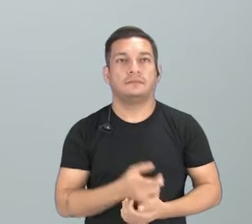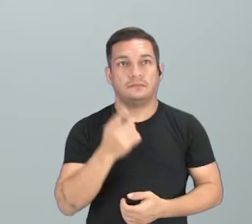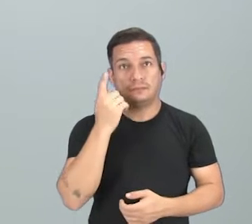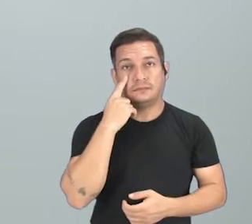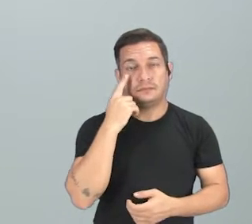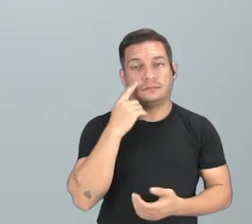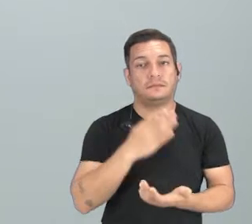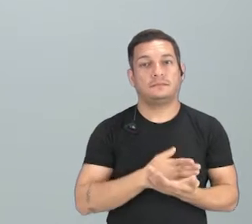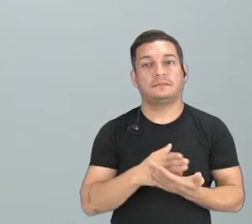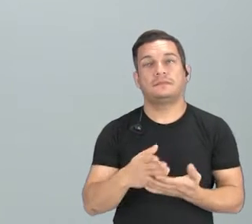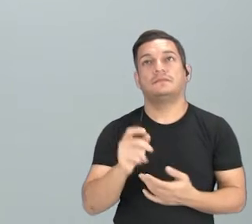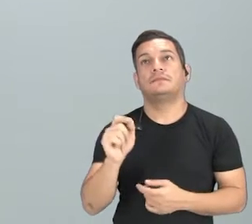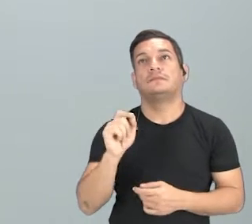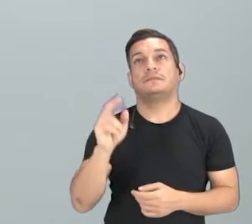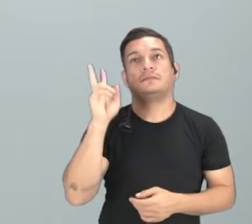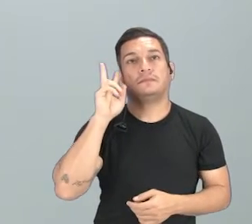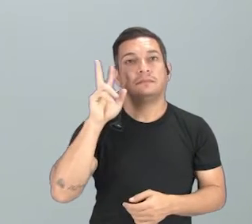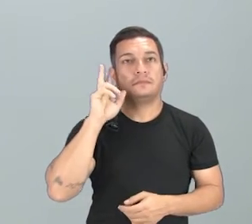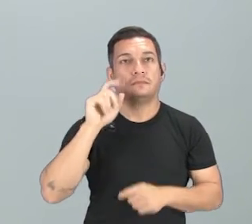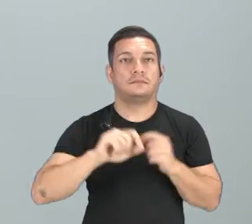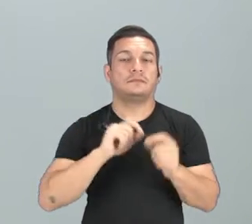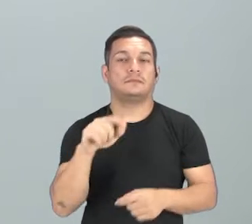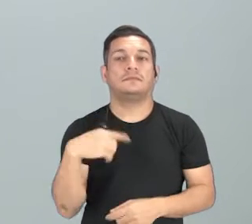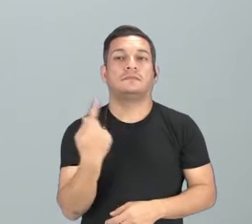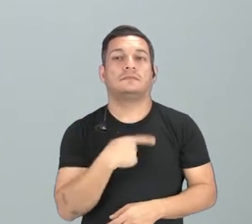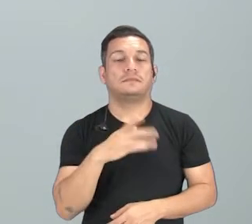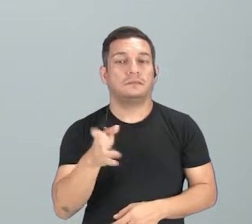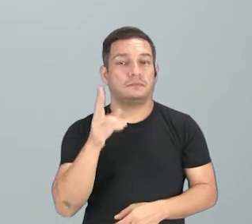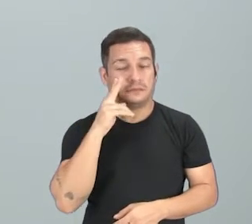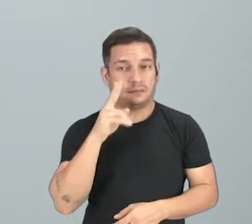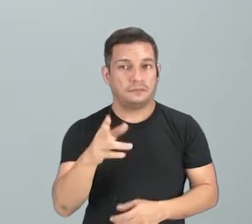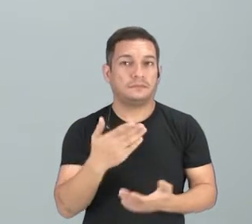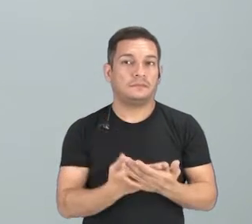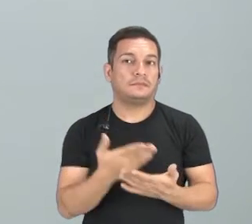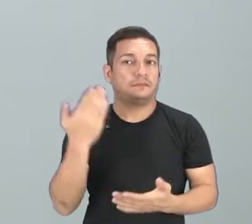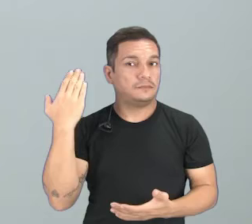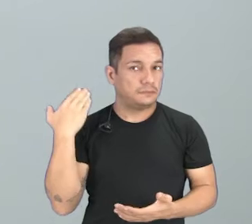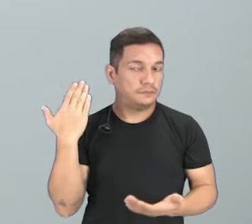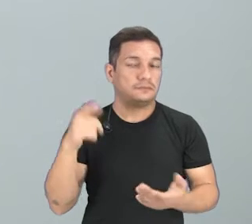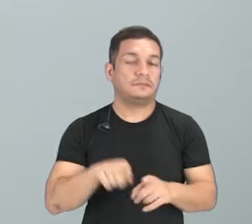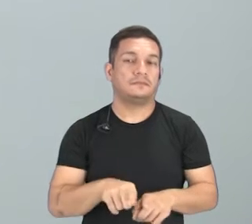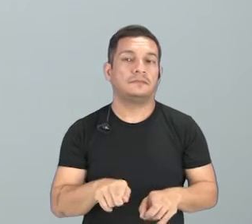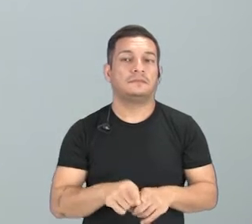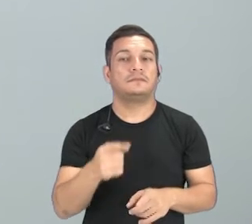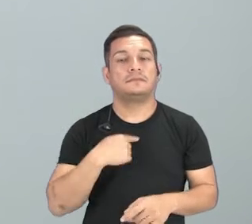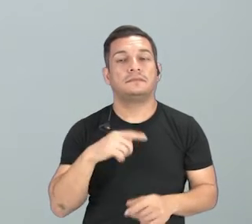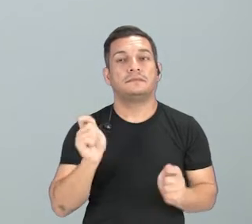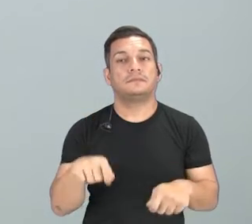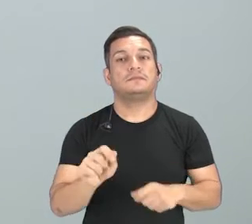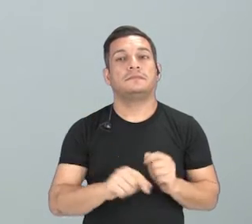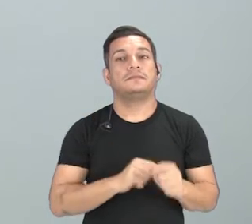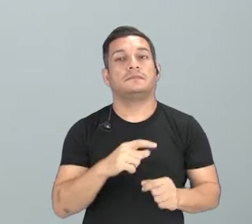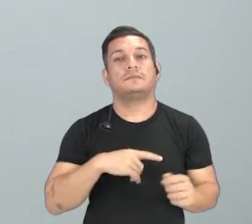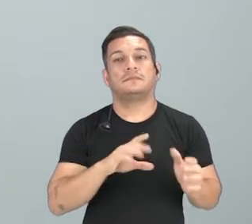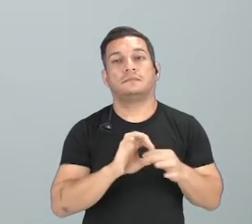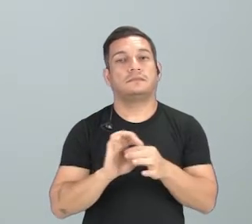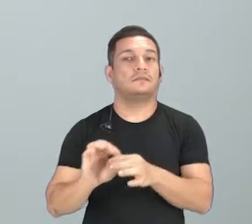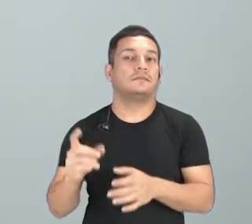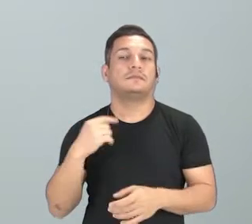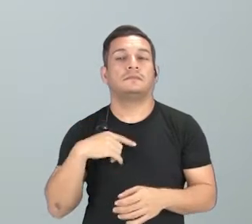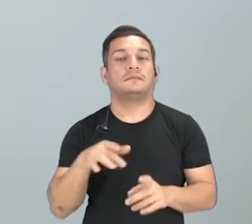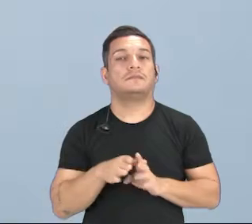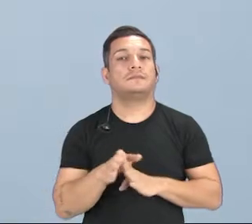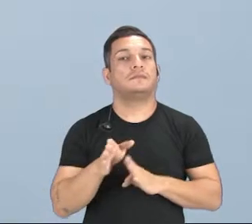vamos começar recordando algumas coisas que a gente já viu em aulas anteriores, para a gente poder se contextualizar